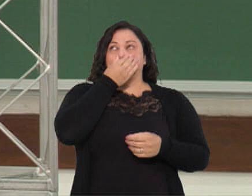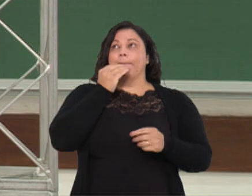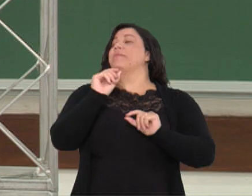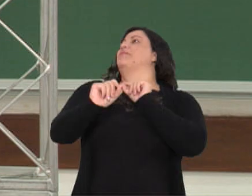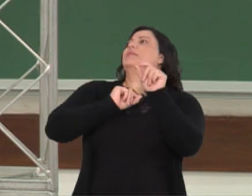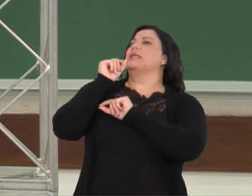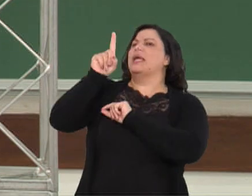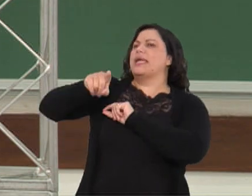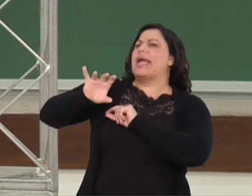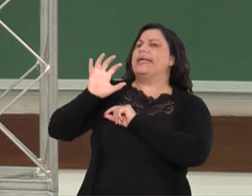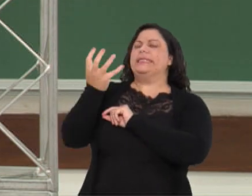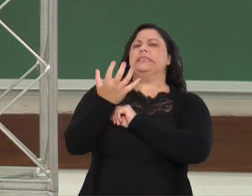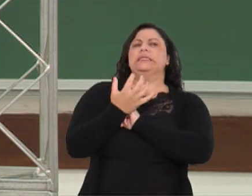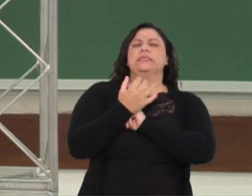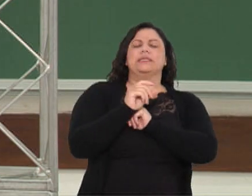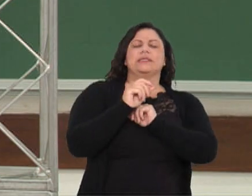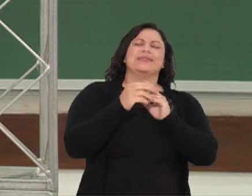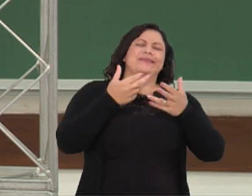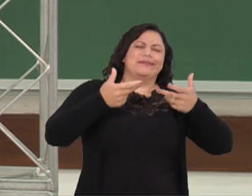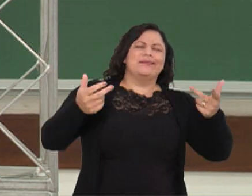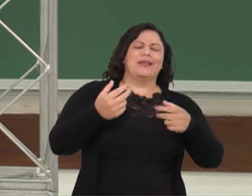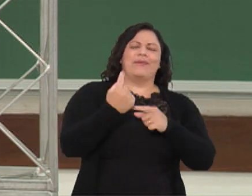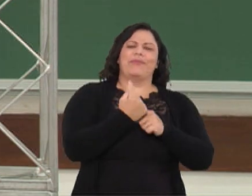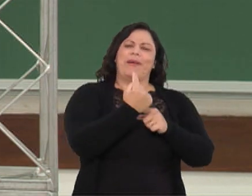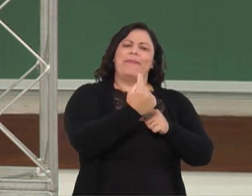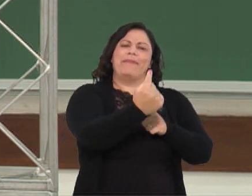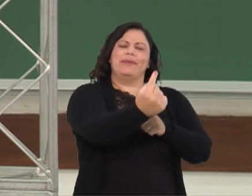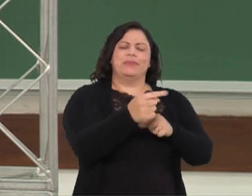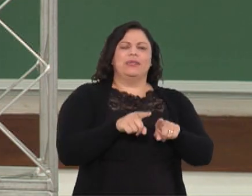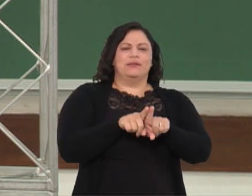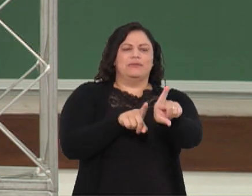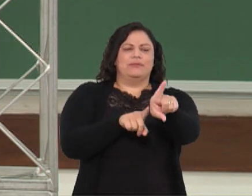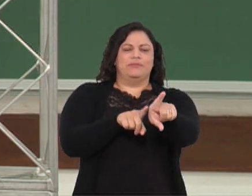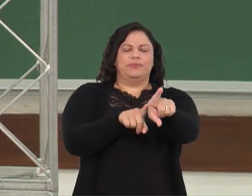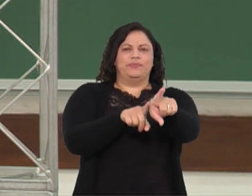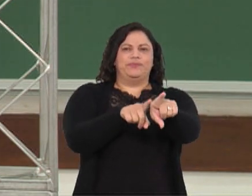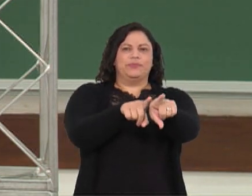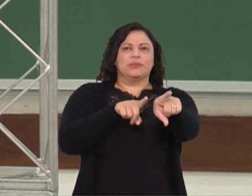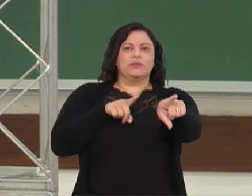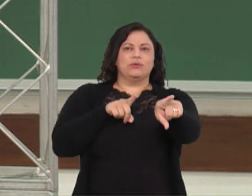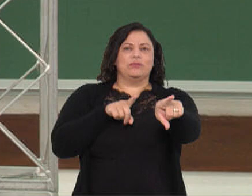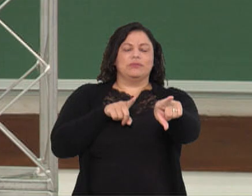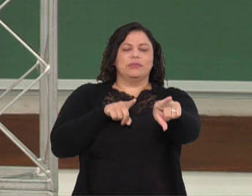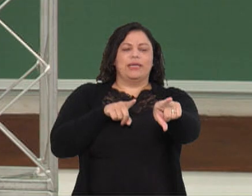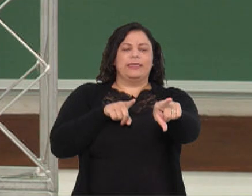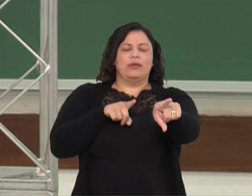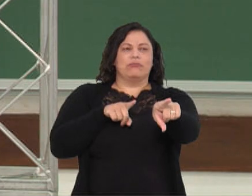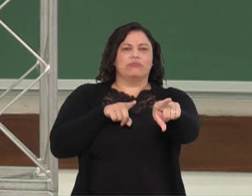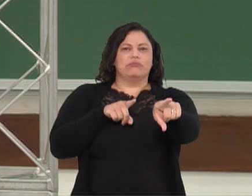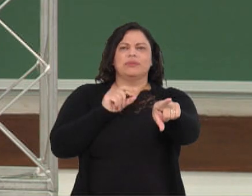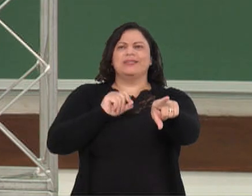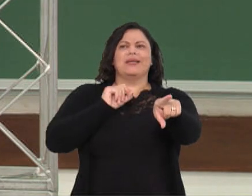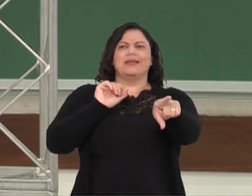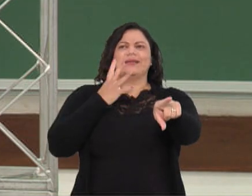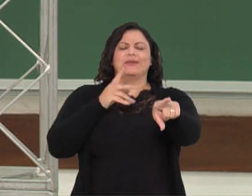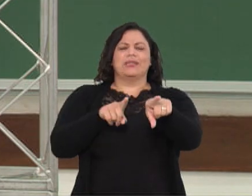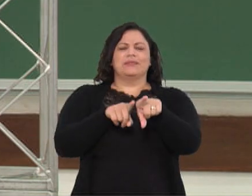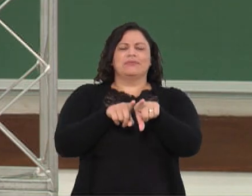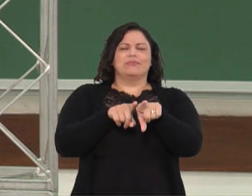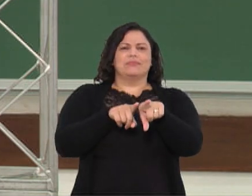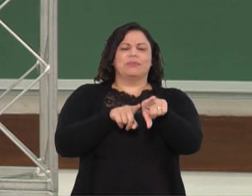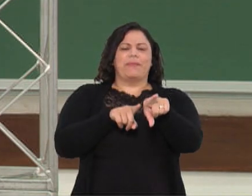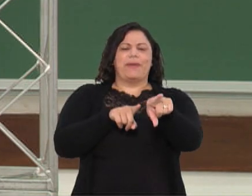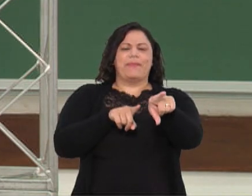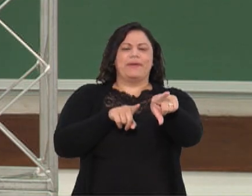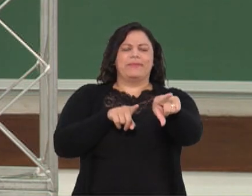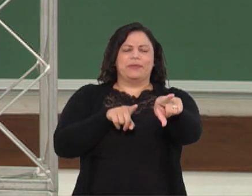Quem é isso, dá mais um passo à frente. E aí o que acontece? Com poucas instruções que o cara vai dando, daí a pouco